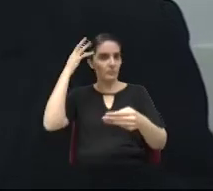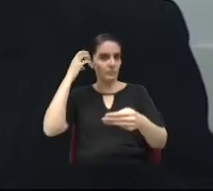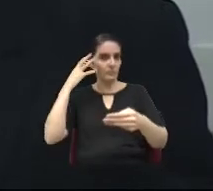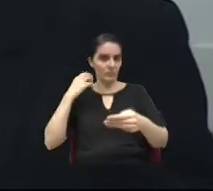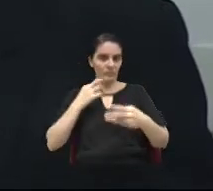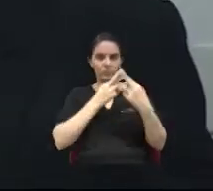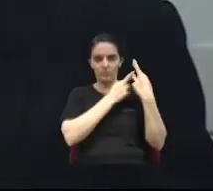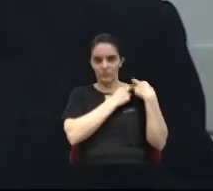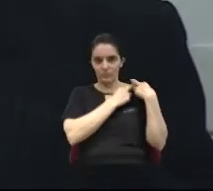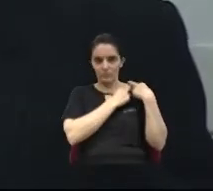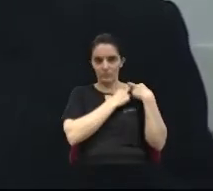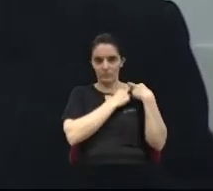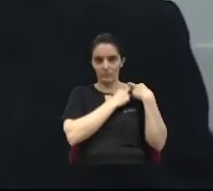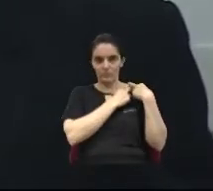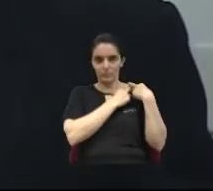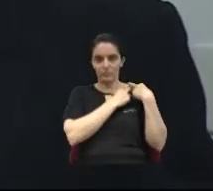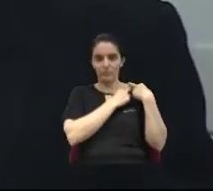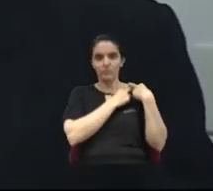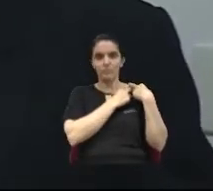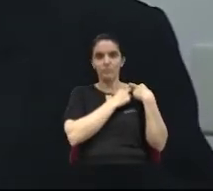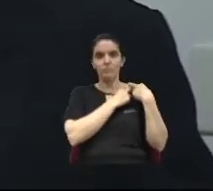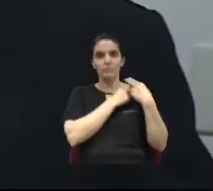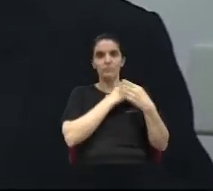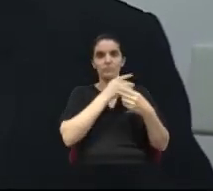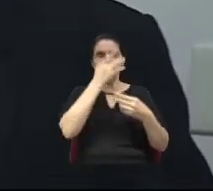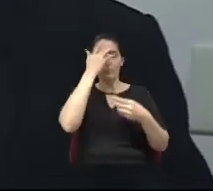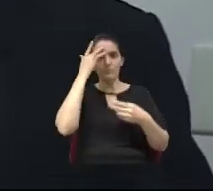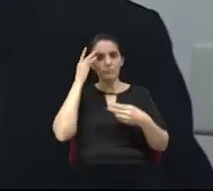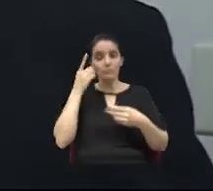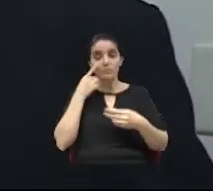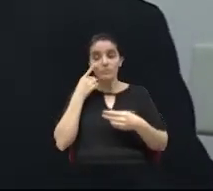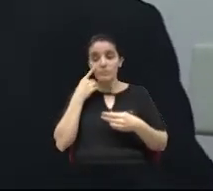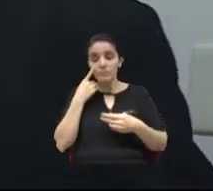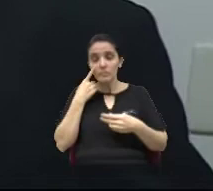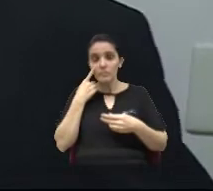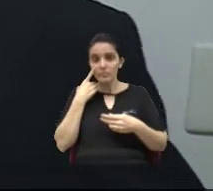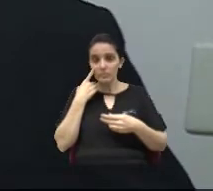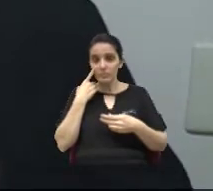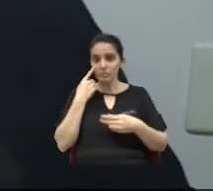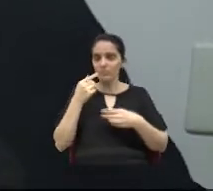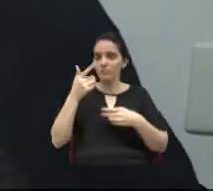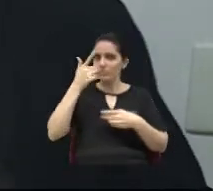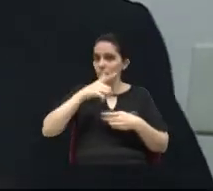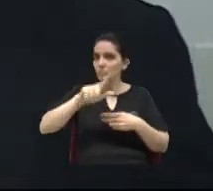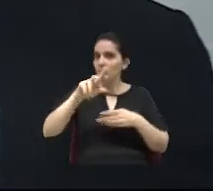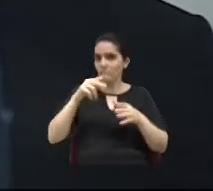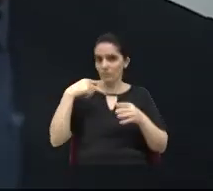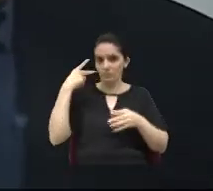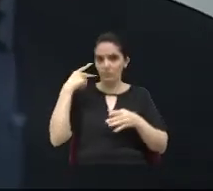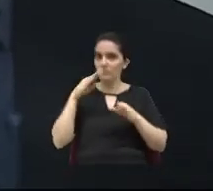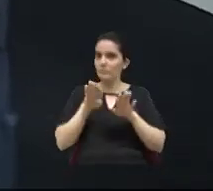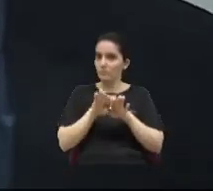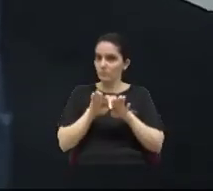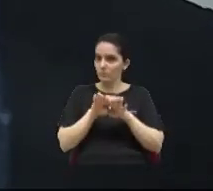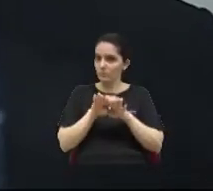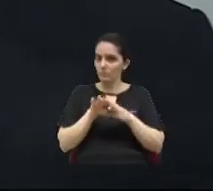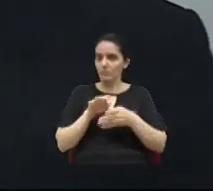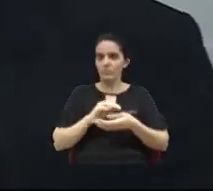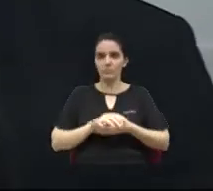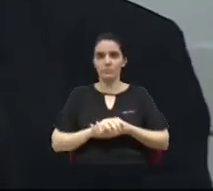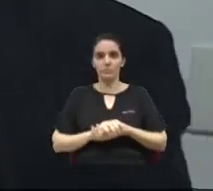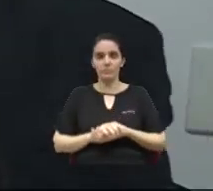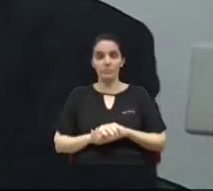lá para poder confirmar em loco, pessoalmente, e outros vereadores, que a situação